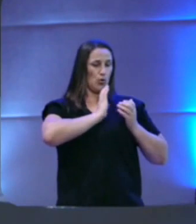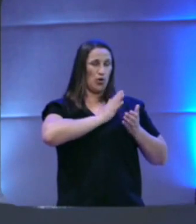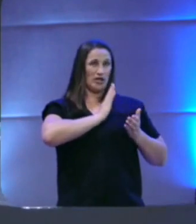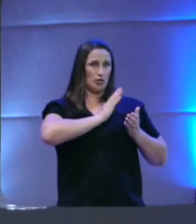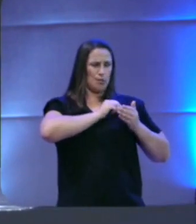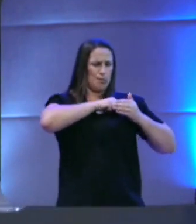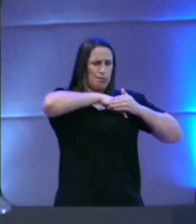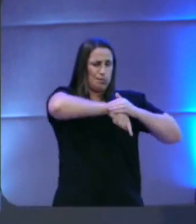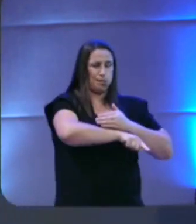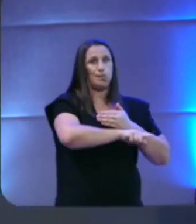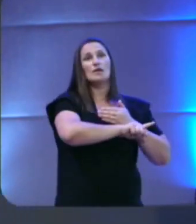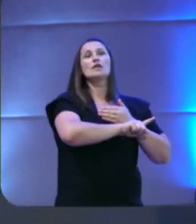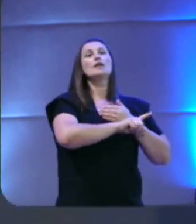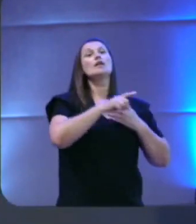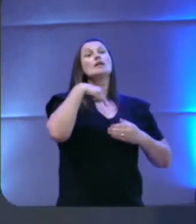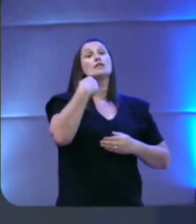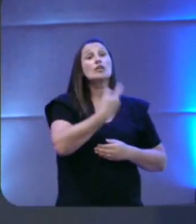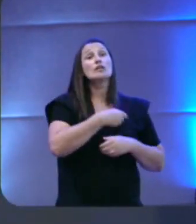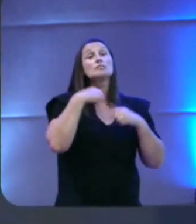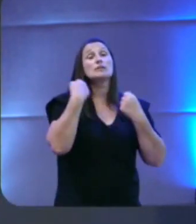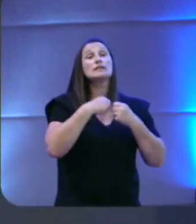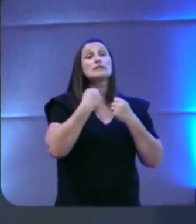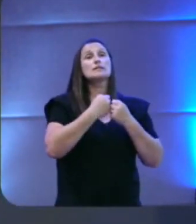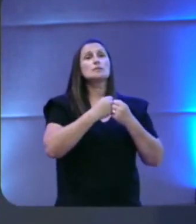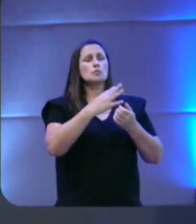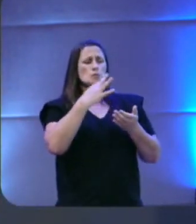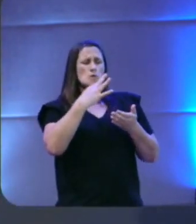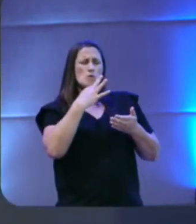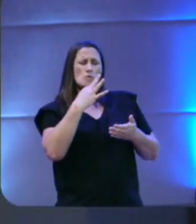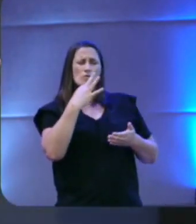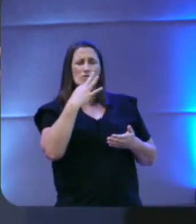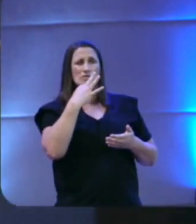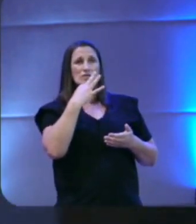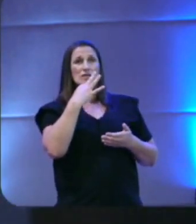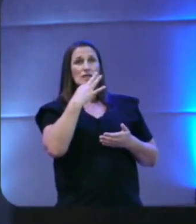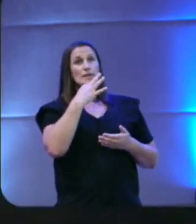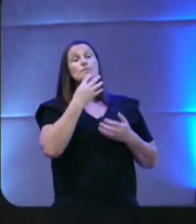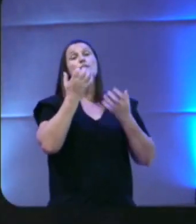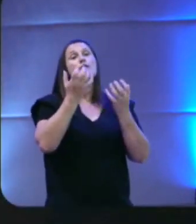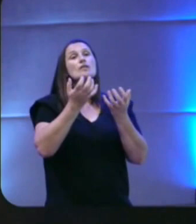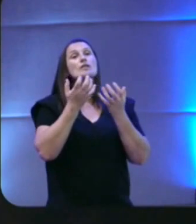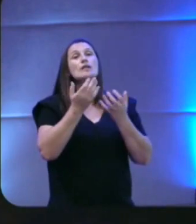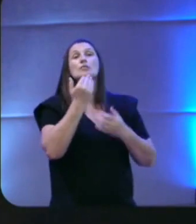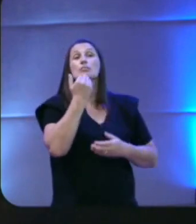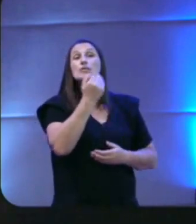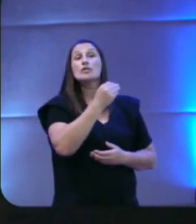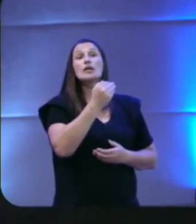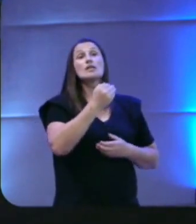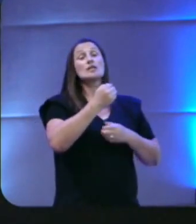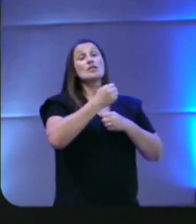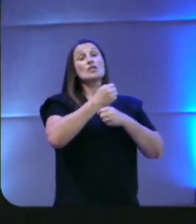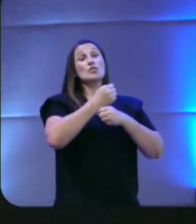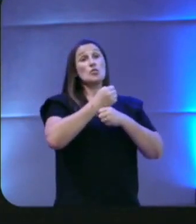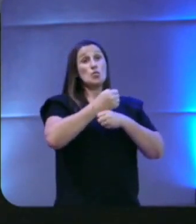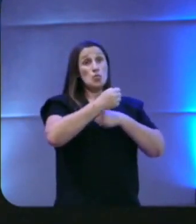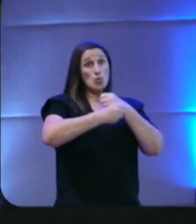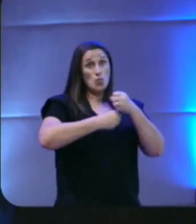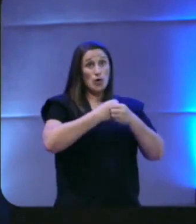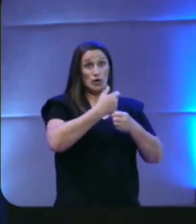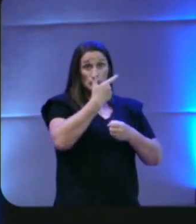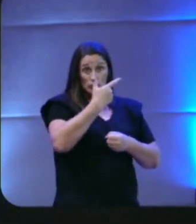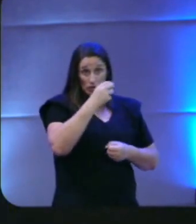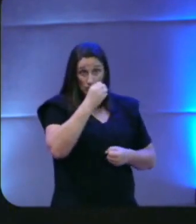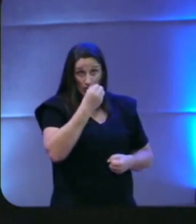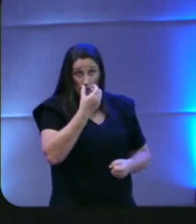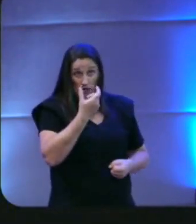nos apropriar dela. Precisamos conhecer a palavra de Deus. Eu queria te incentivar para que nesse ano não somente você lesse e